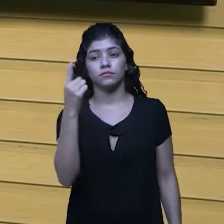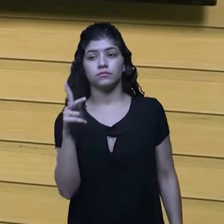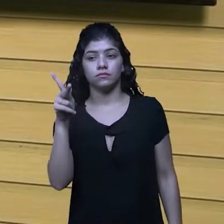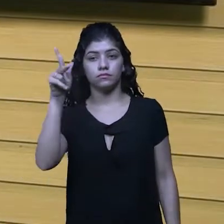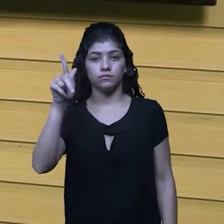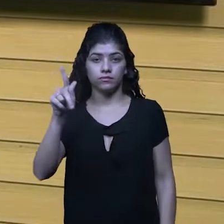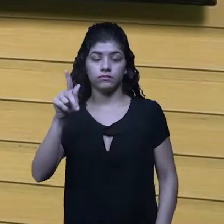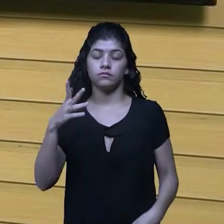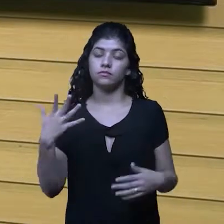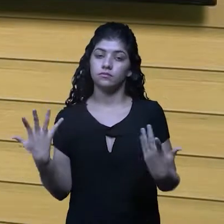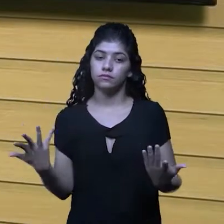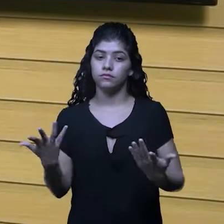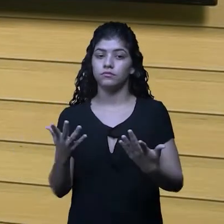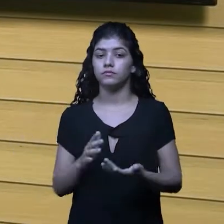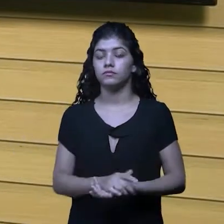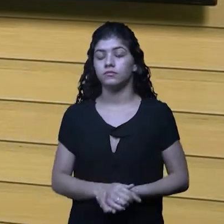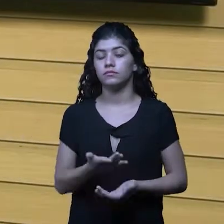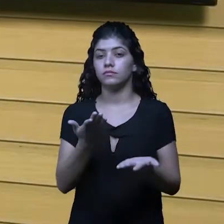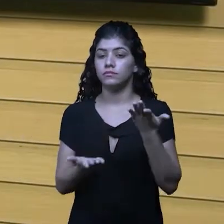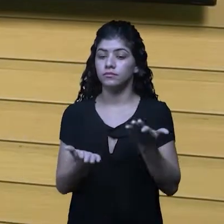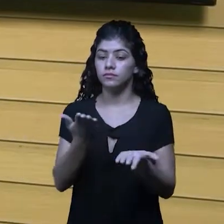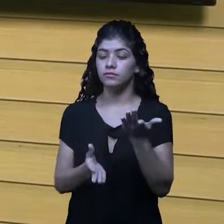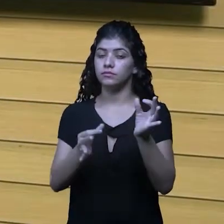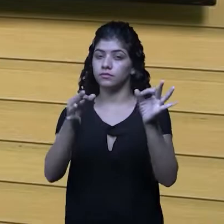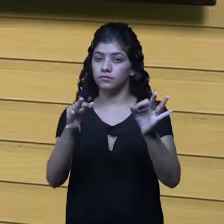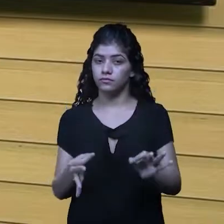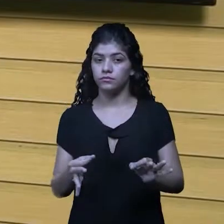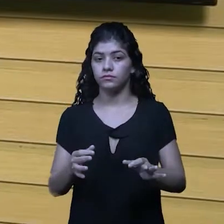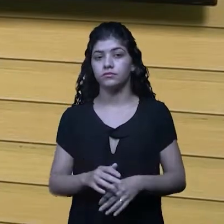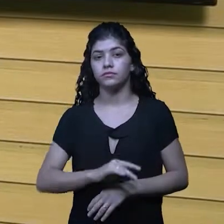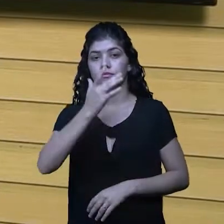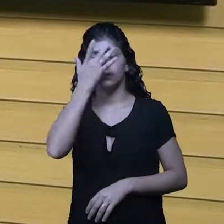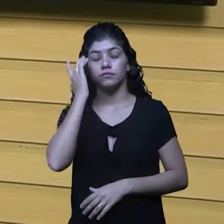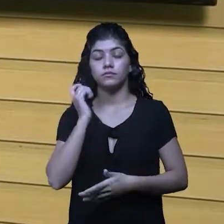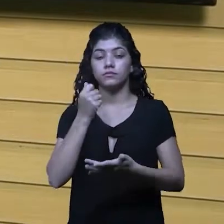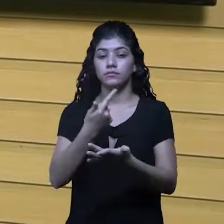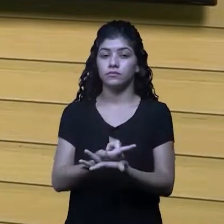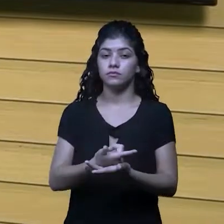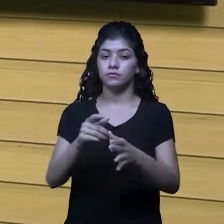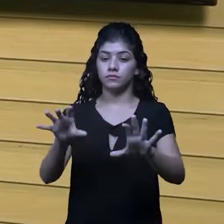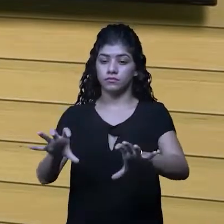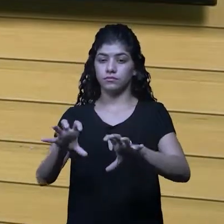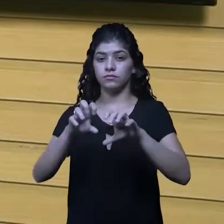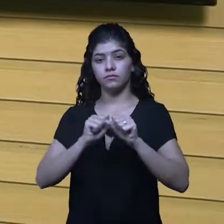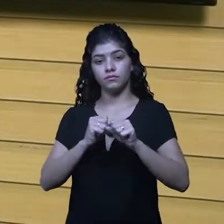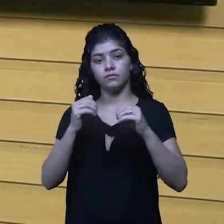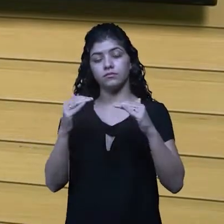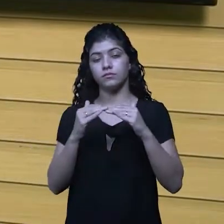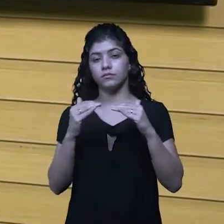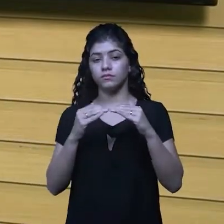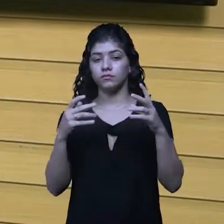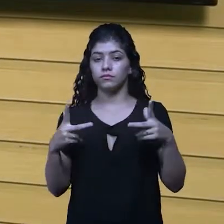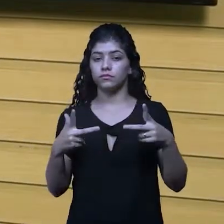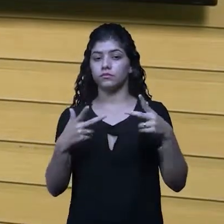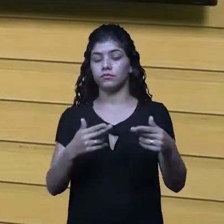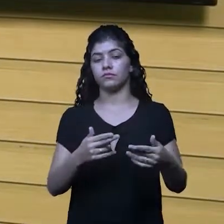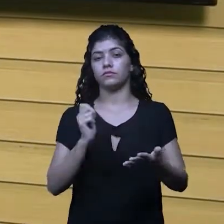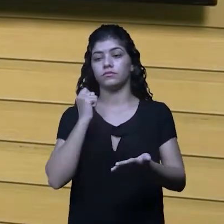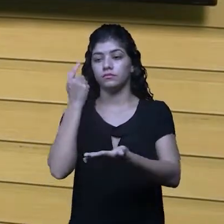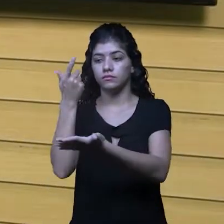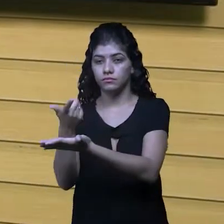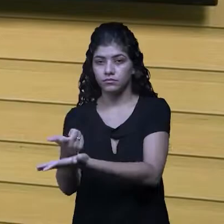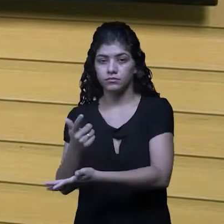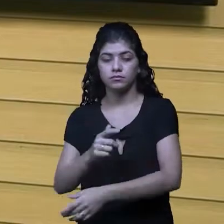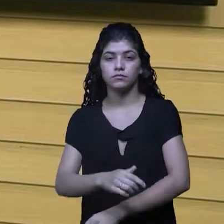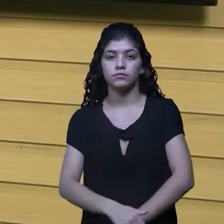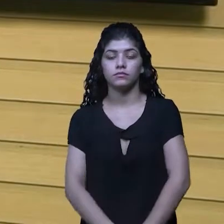coisa, com a balança calibrada da forma correta, a pessoa que comprou vai receber o mais próximo possível, como